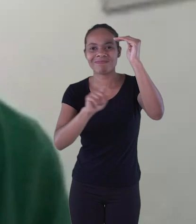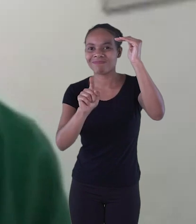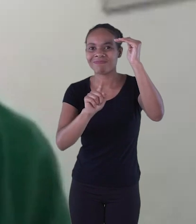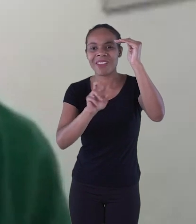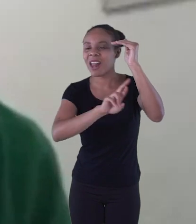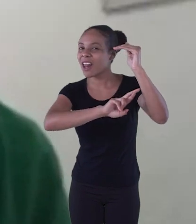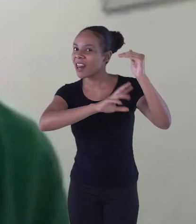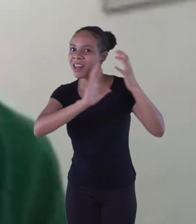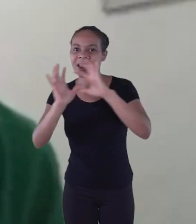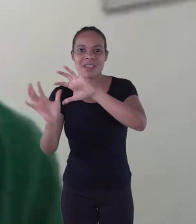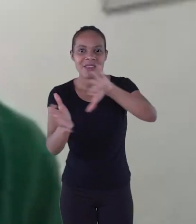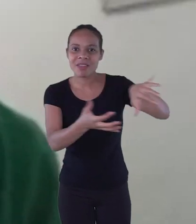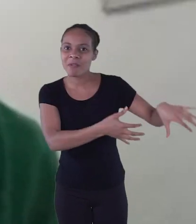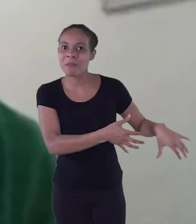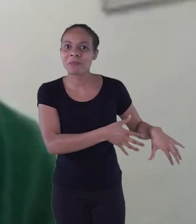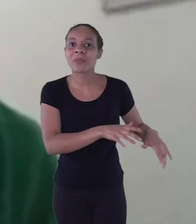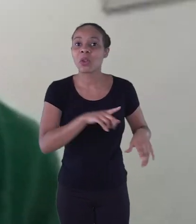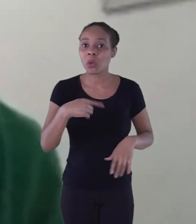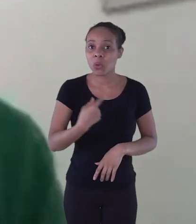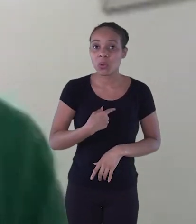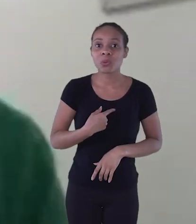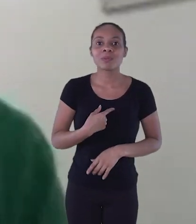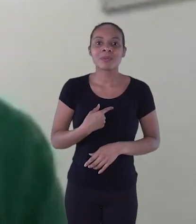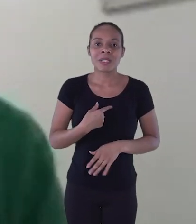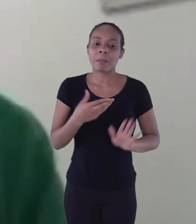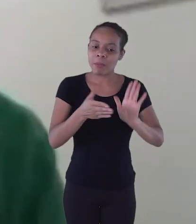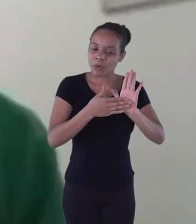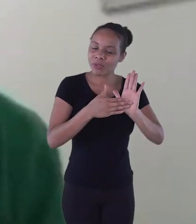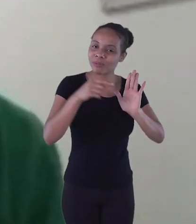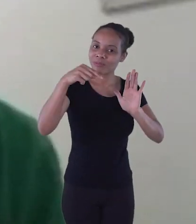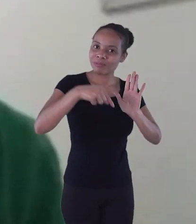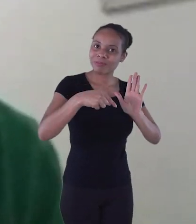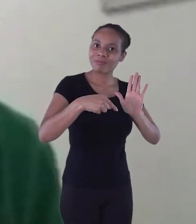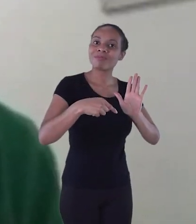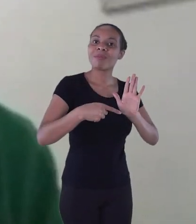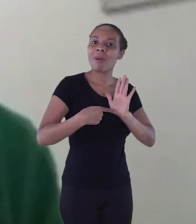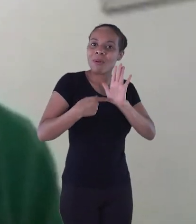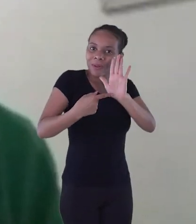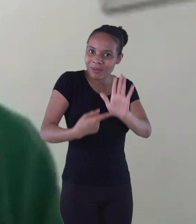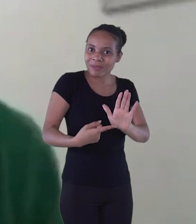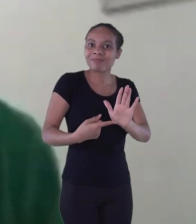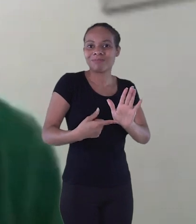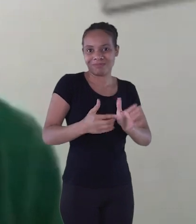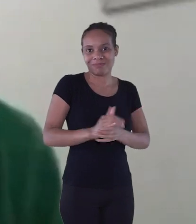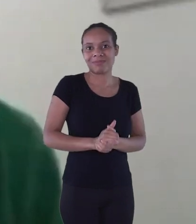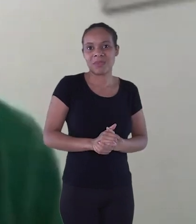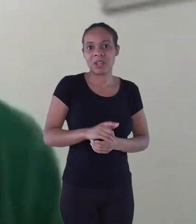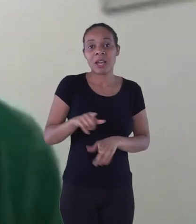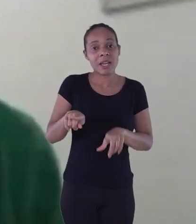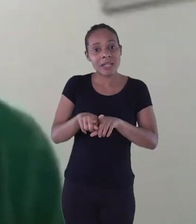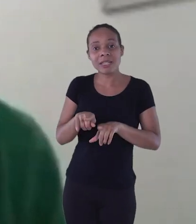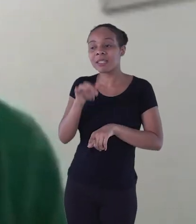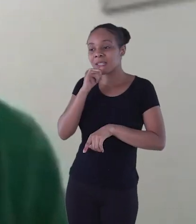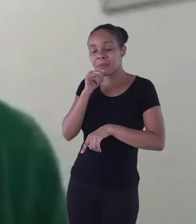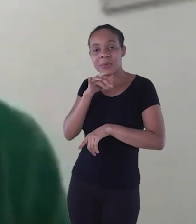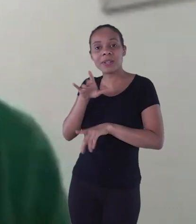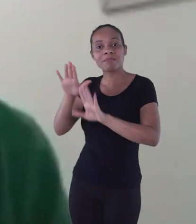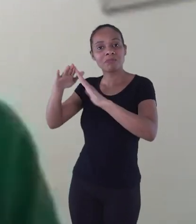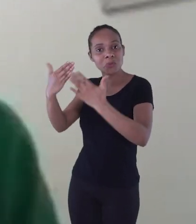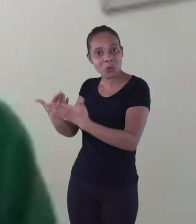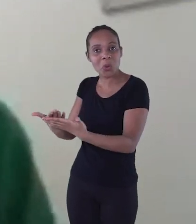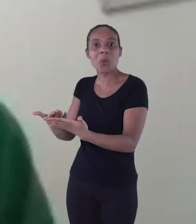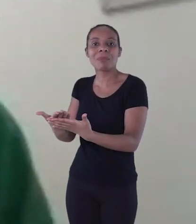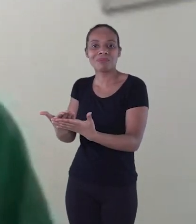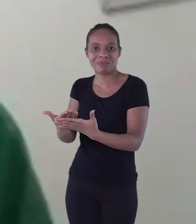projeto, né, que está em andamento. Né? A gente só pensa nisso chegando nas escolas, né, com uma imaginação de ver um